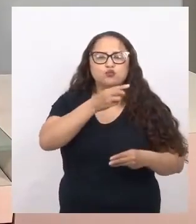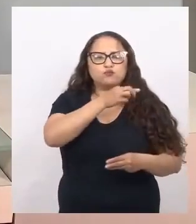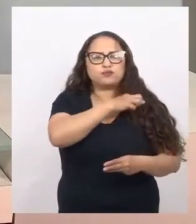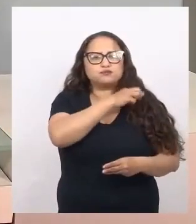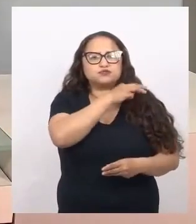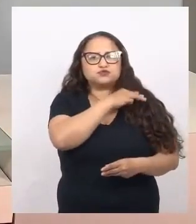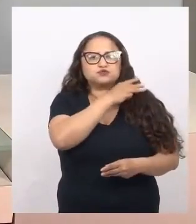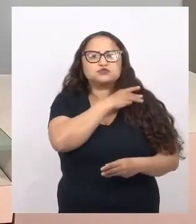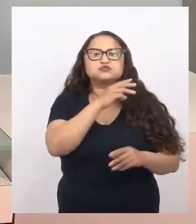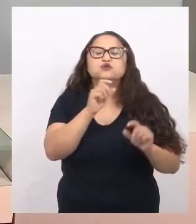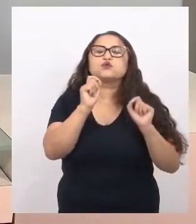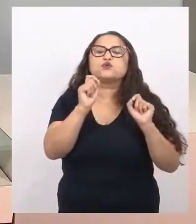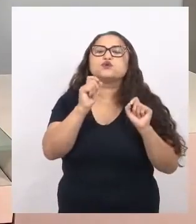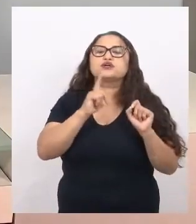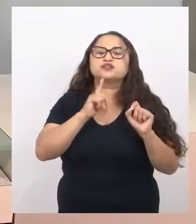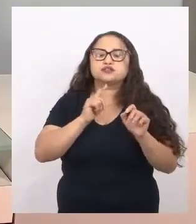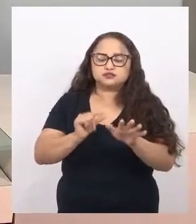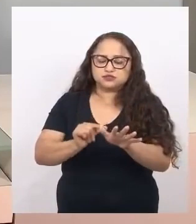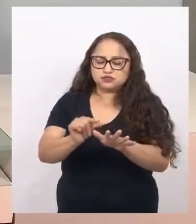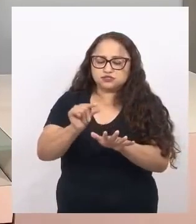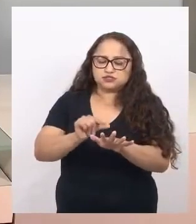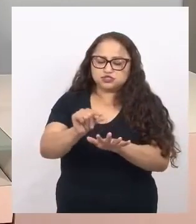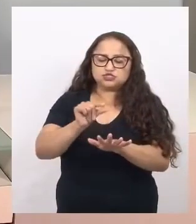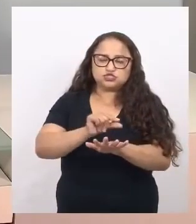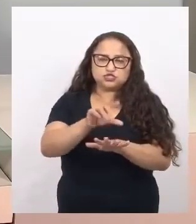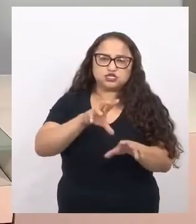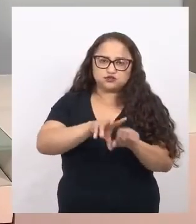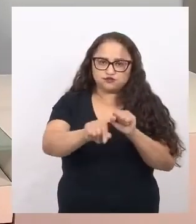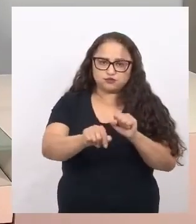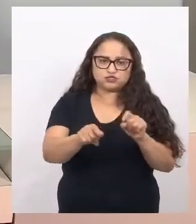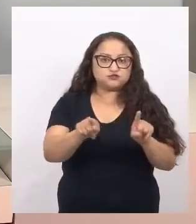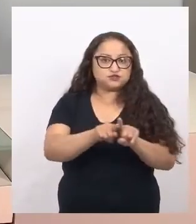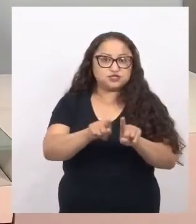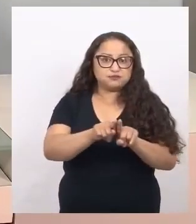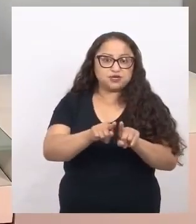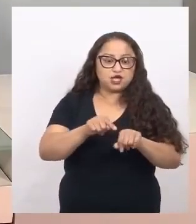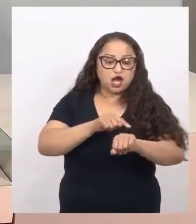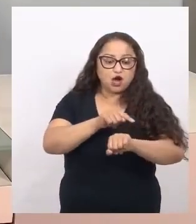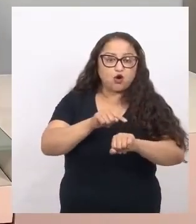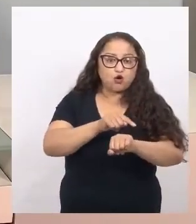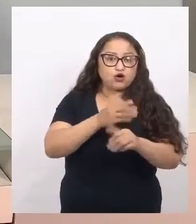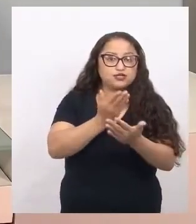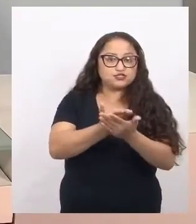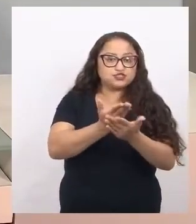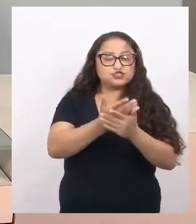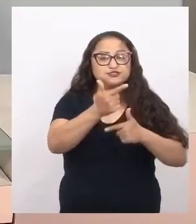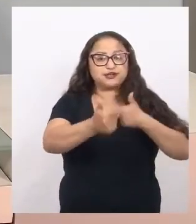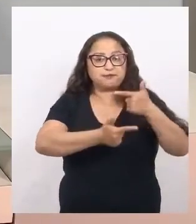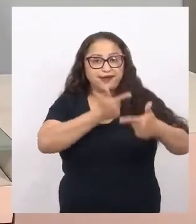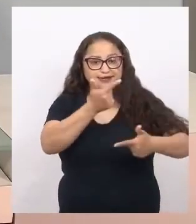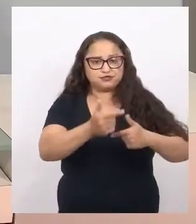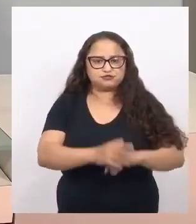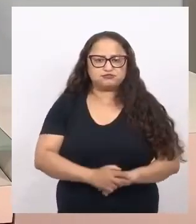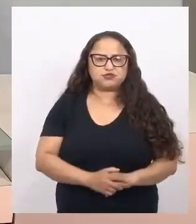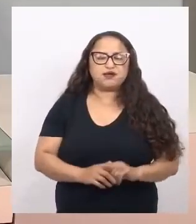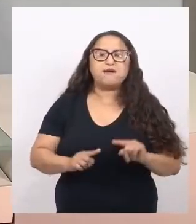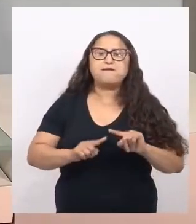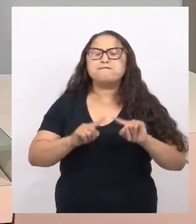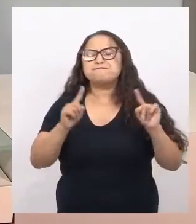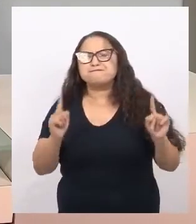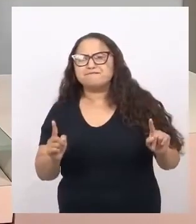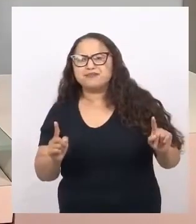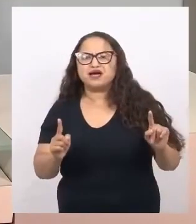vai estar diferente? Os itinerários formativos e a expansão da carga horária, tá bom? Então, mas é formação geral básica da